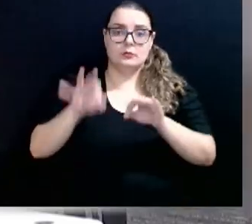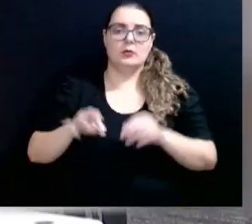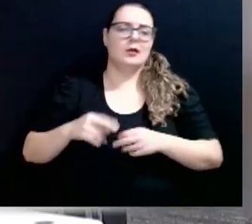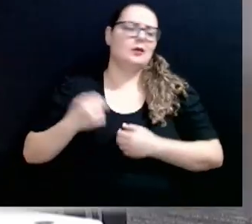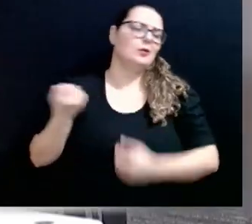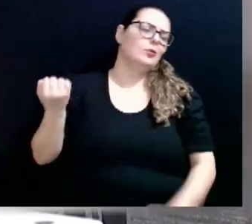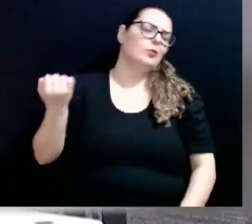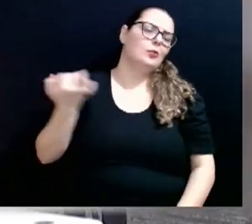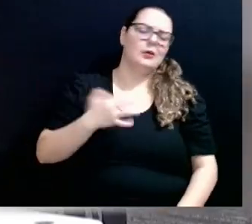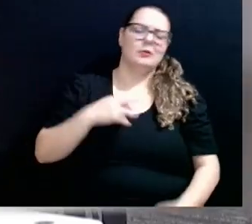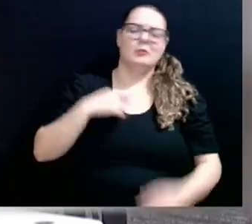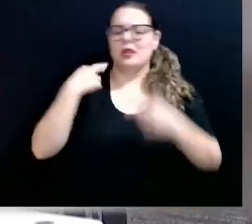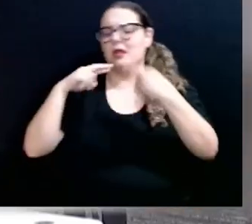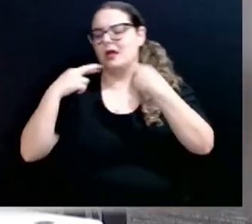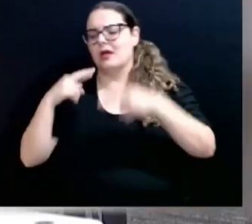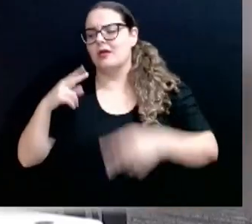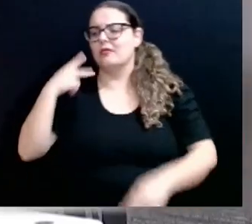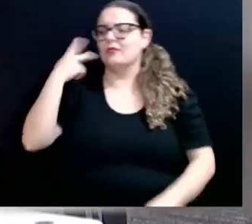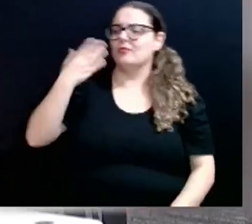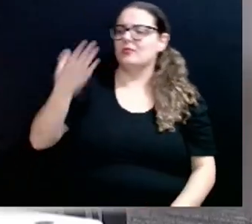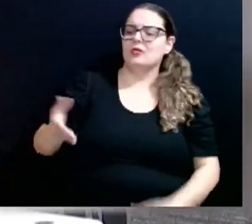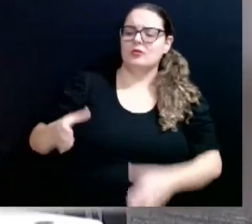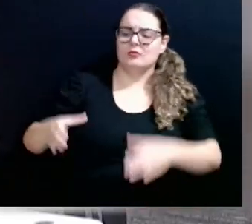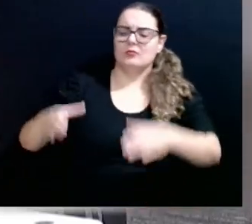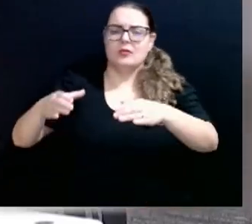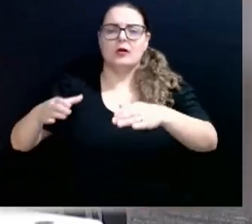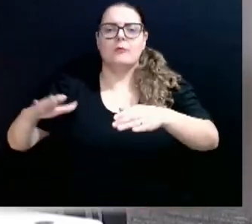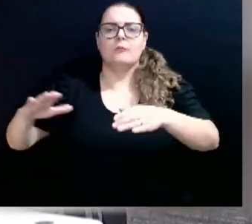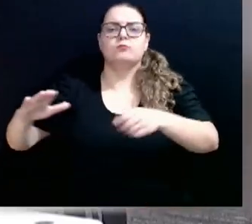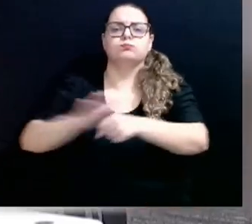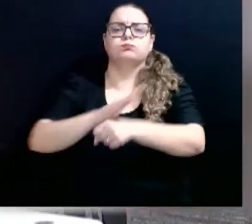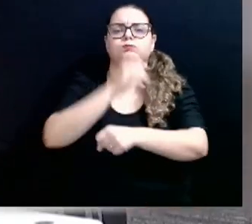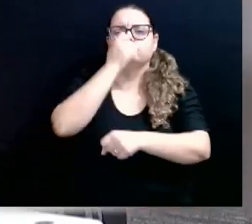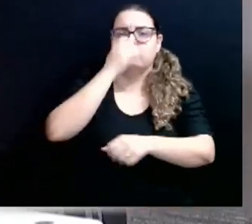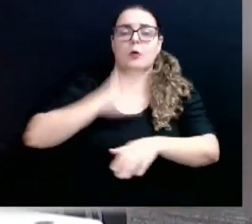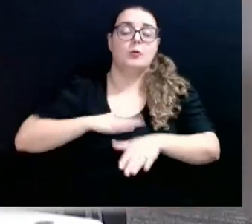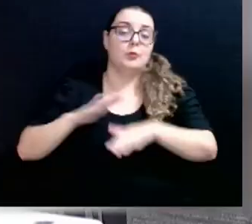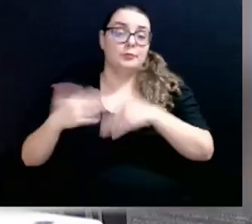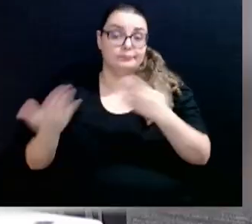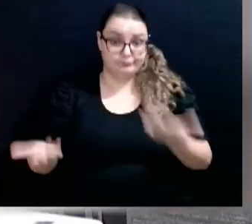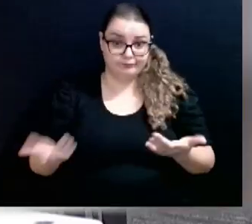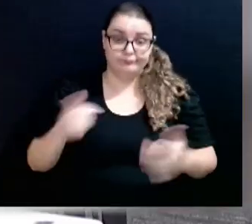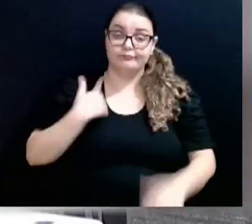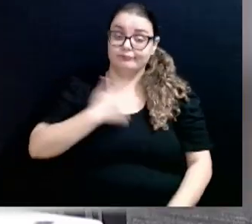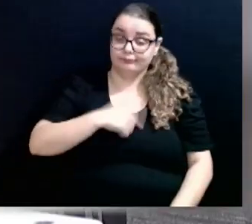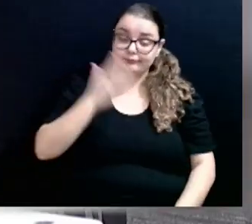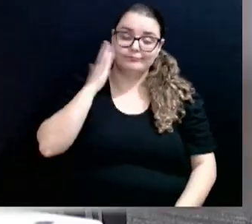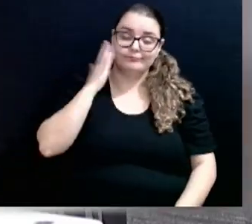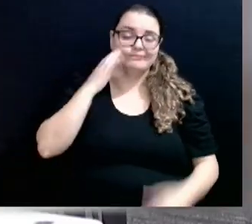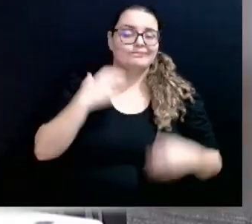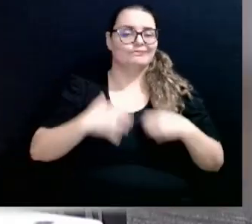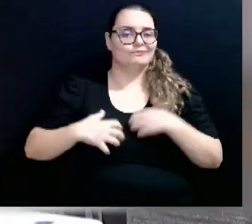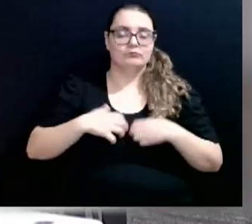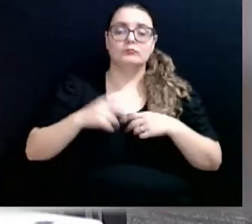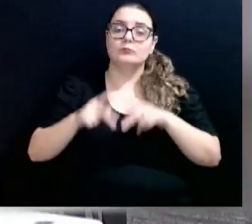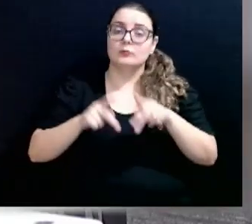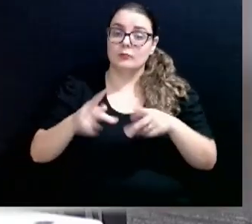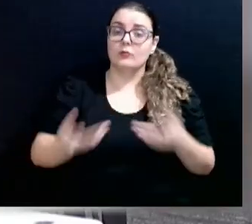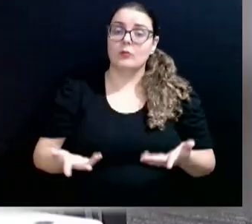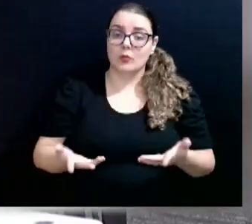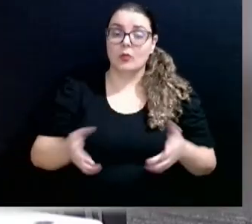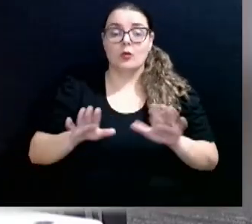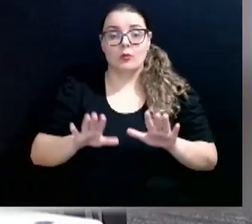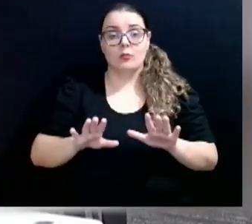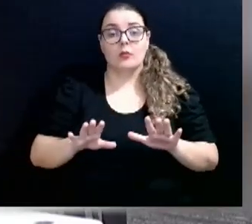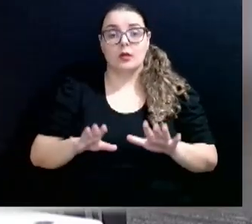olha, vereador, a lixeira aqui está abarrotada no meu bairro. Então, a gente sabe que isso incomoda muito a população, mas requer